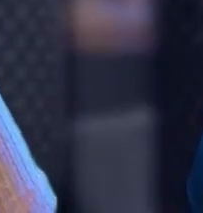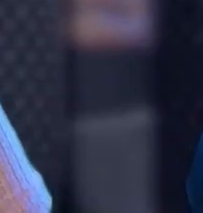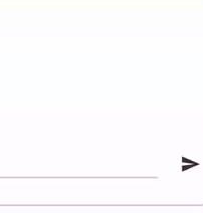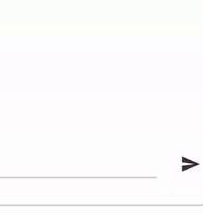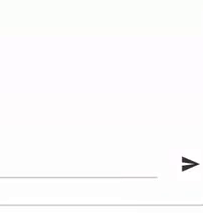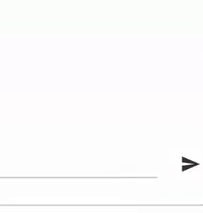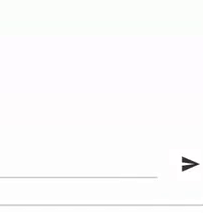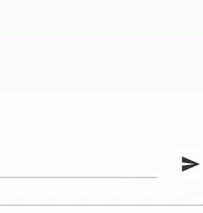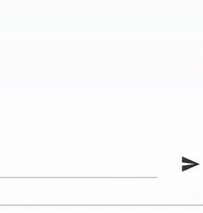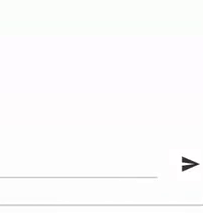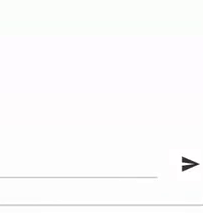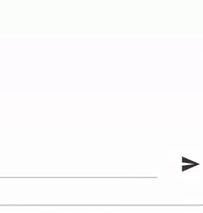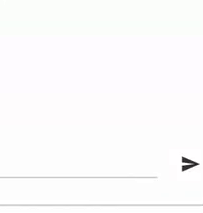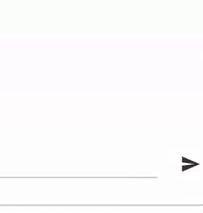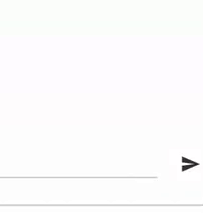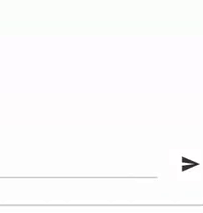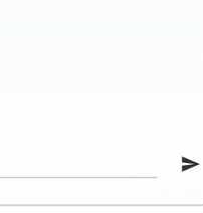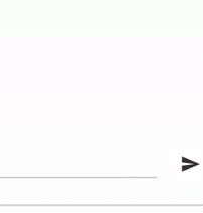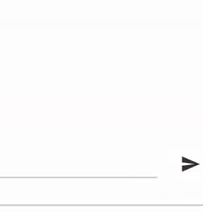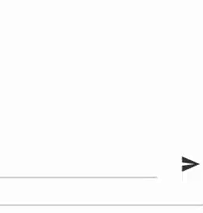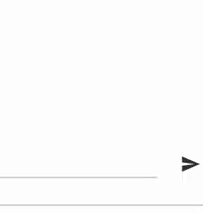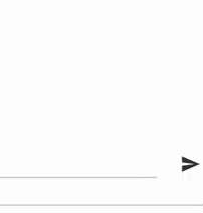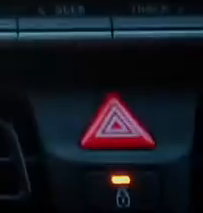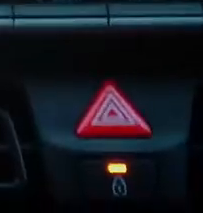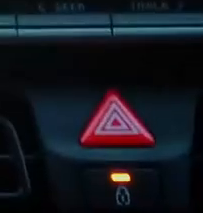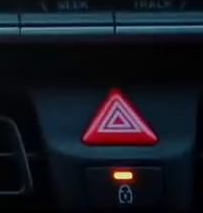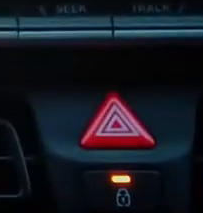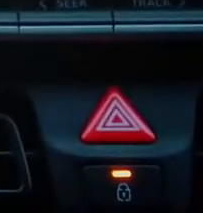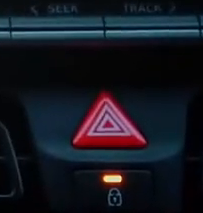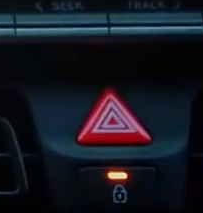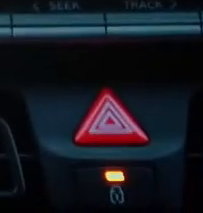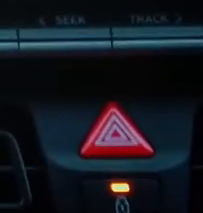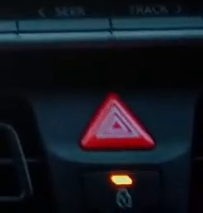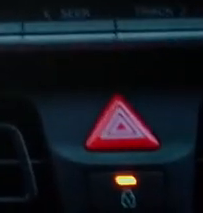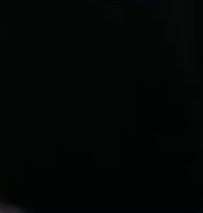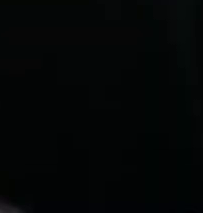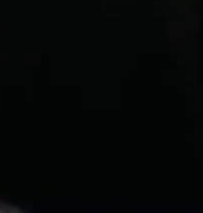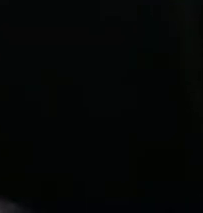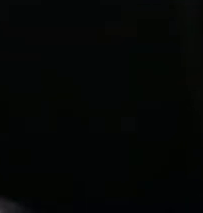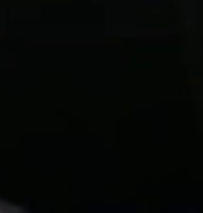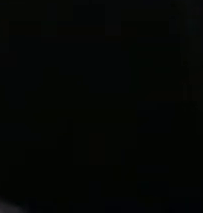expandindo as diferentes formas de contar e ouvir